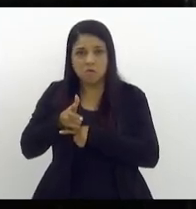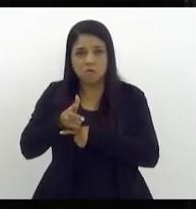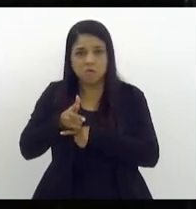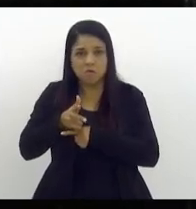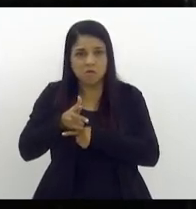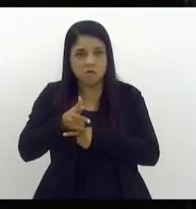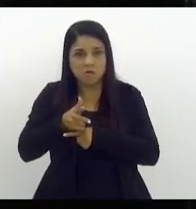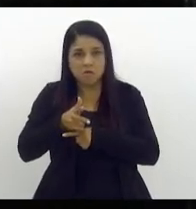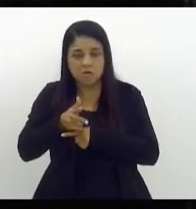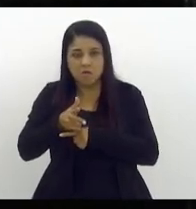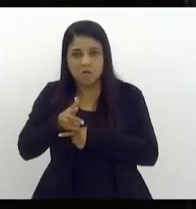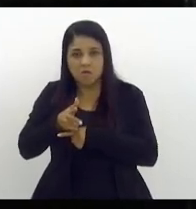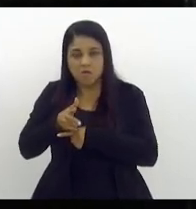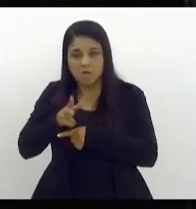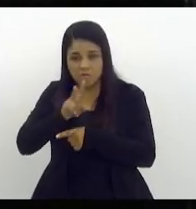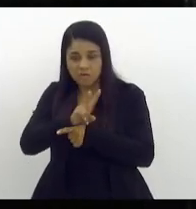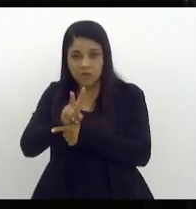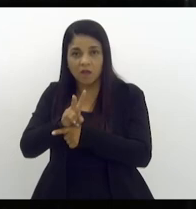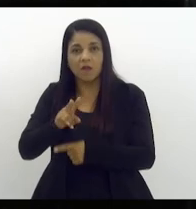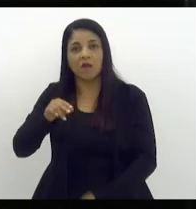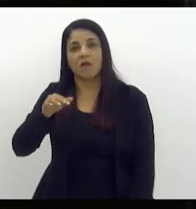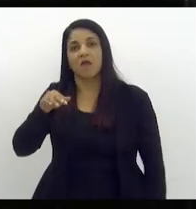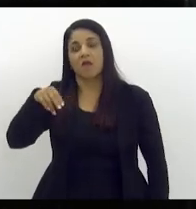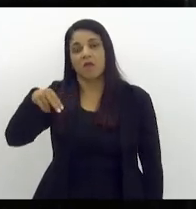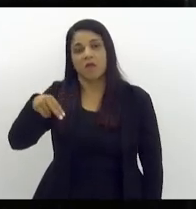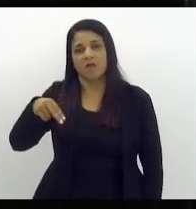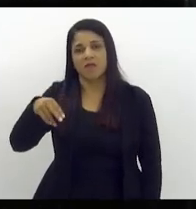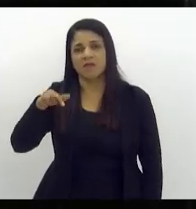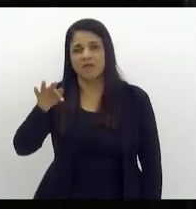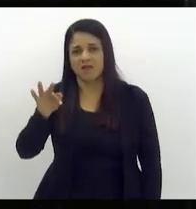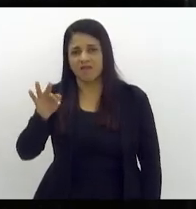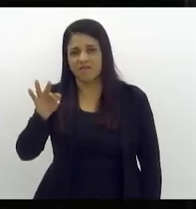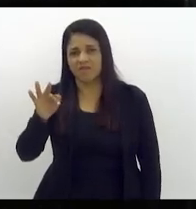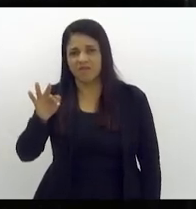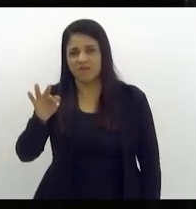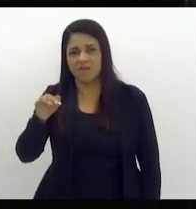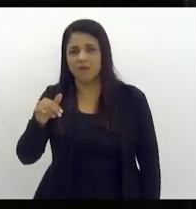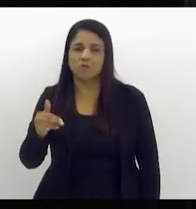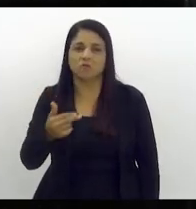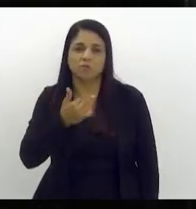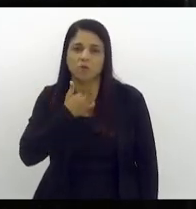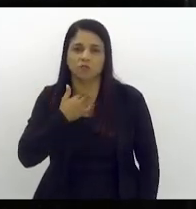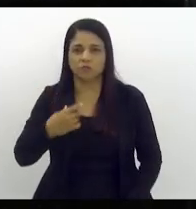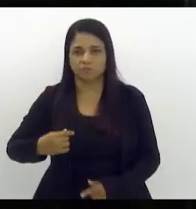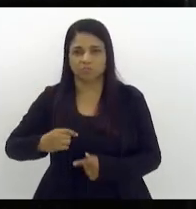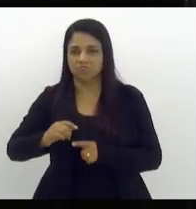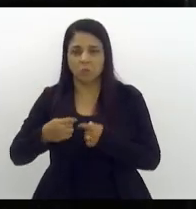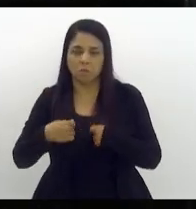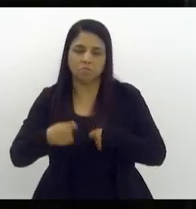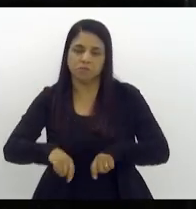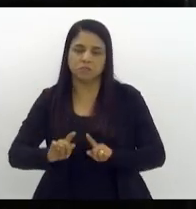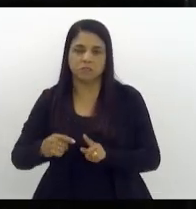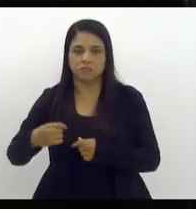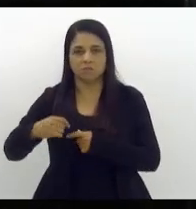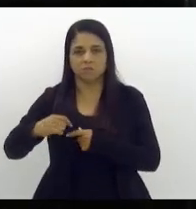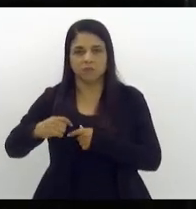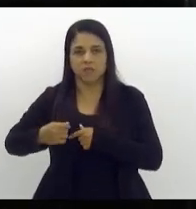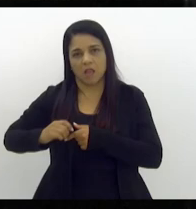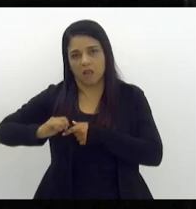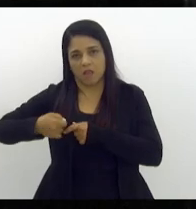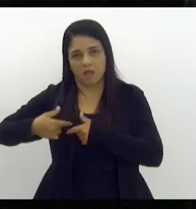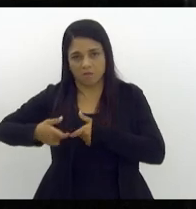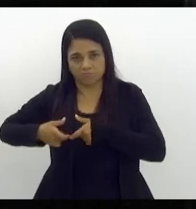Somente na NF que ele não precisa utilizar a câmera. Infelizmente, tive relatos de alguns